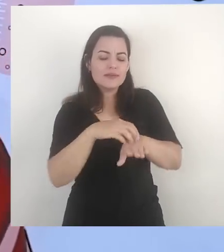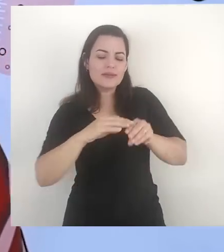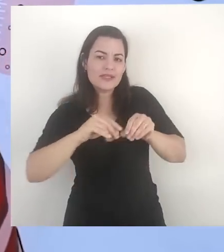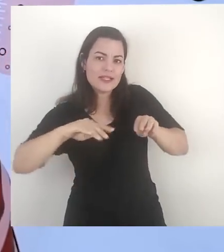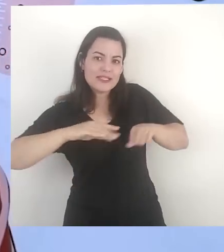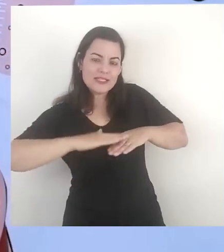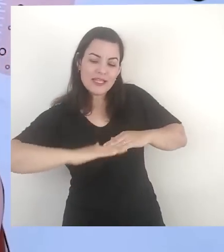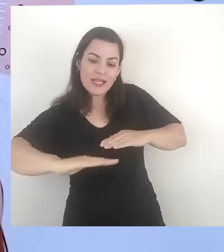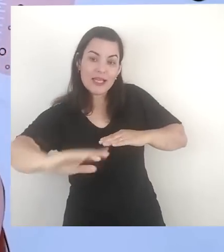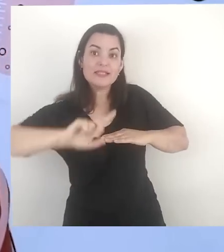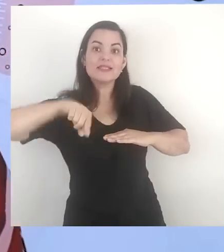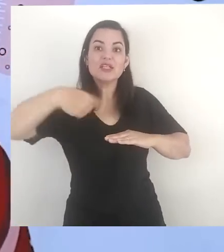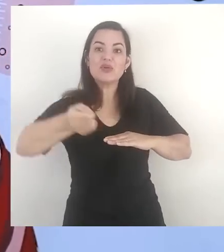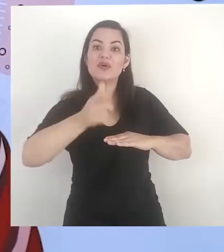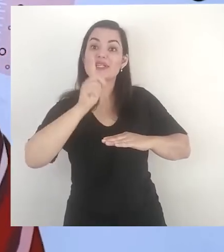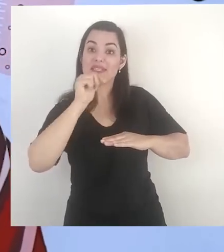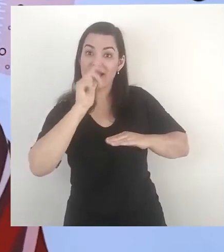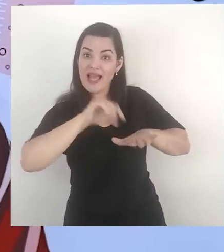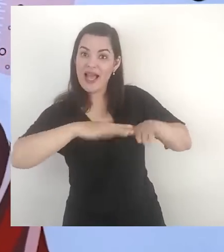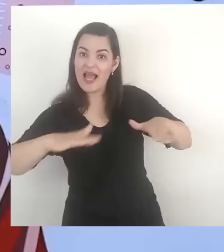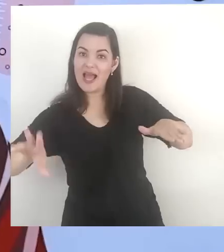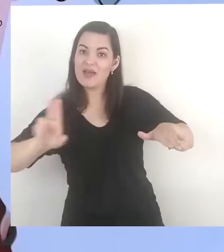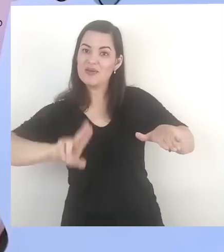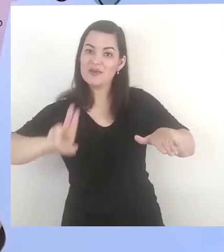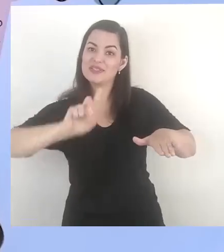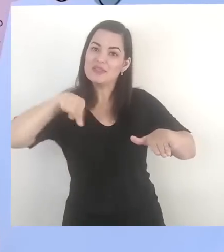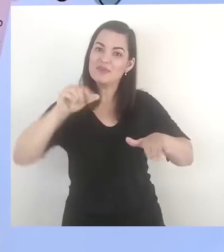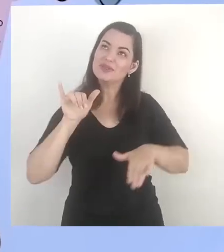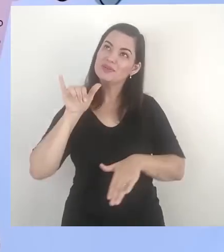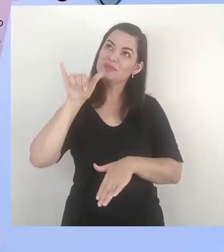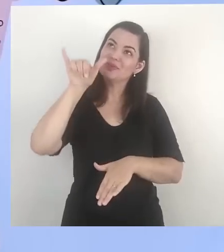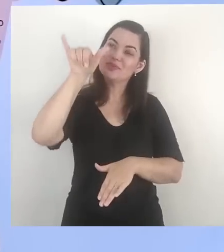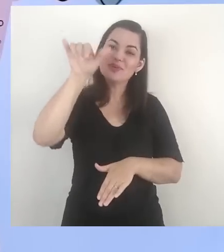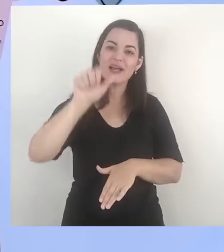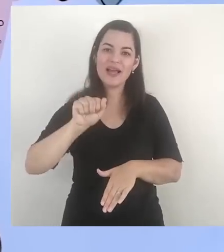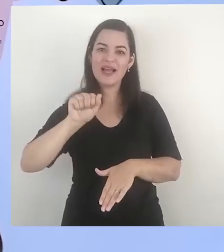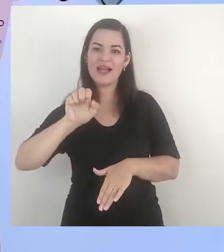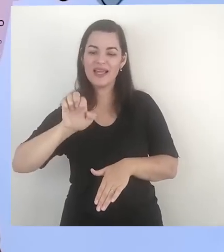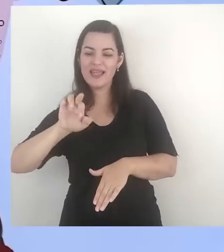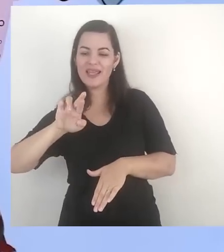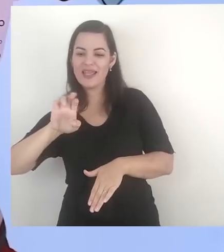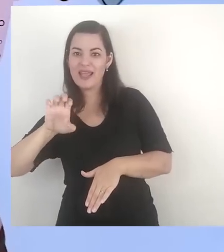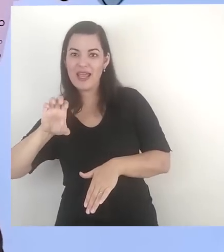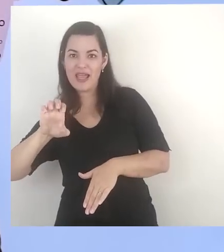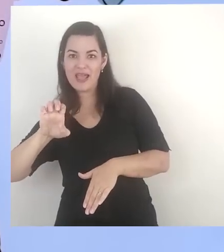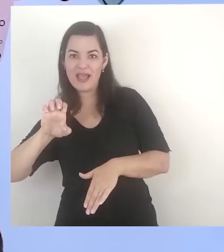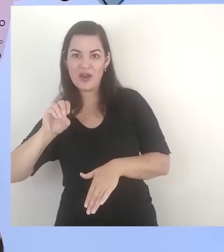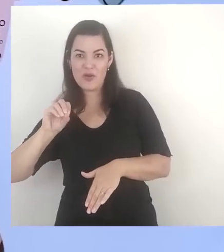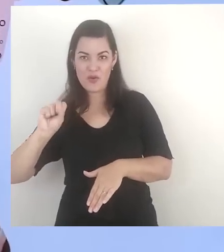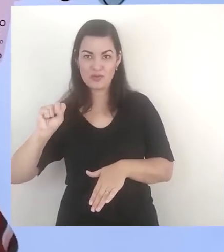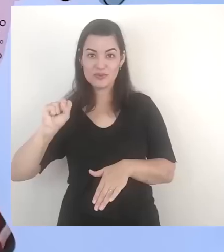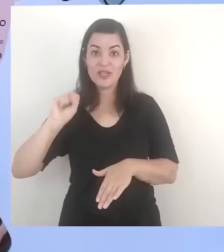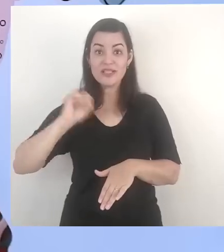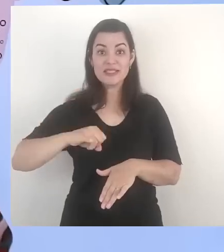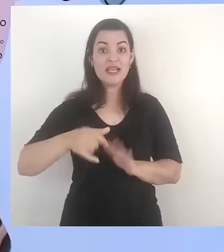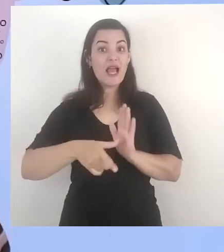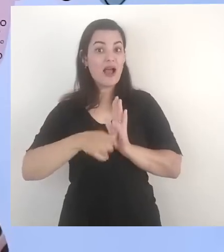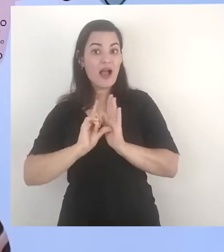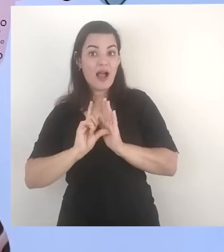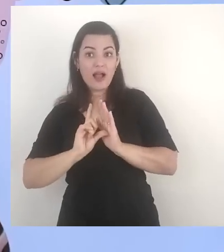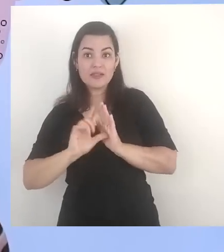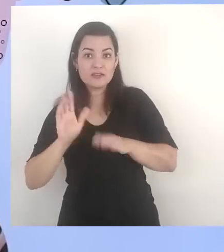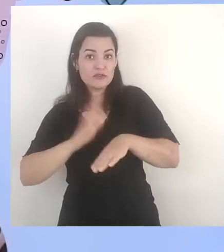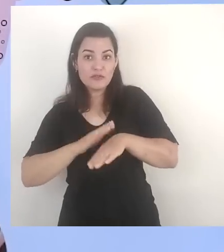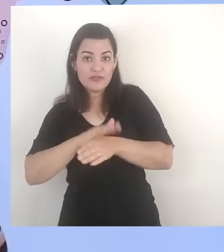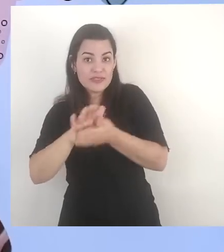pelos aquaviários e chegando nos aéreos. Quem ainda não tinha feito a primeira parte, não tem problema, faz tudo